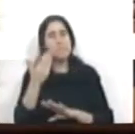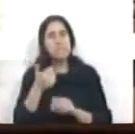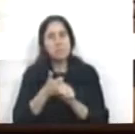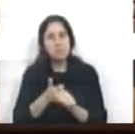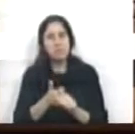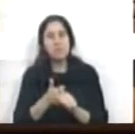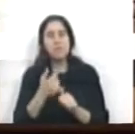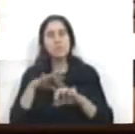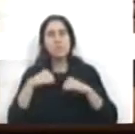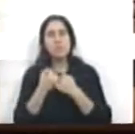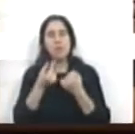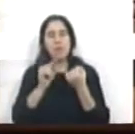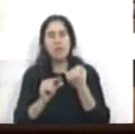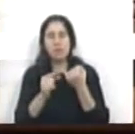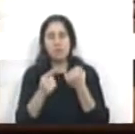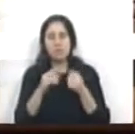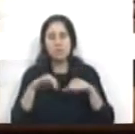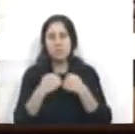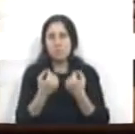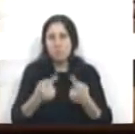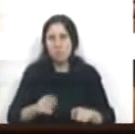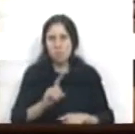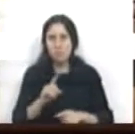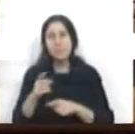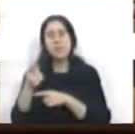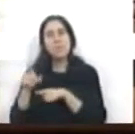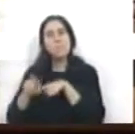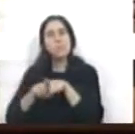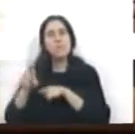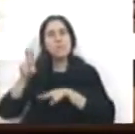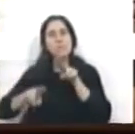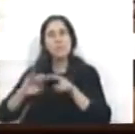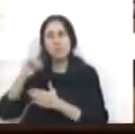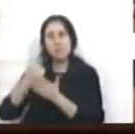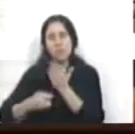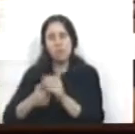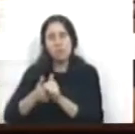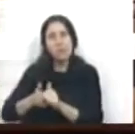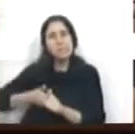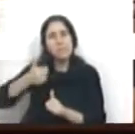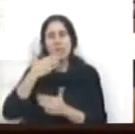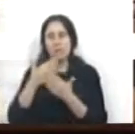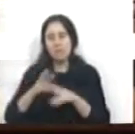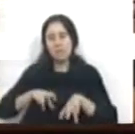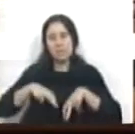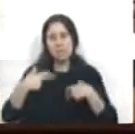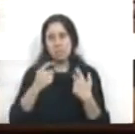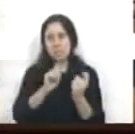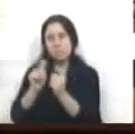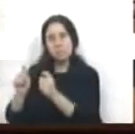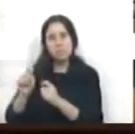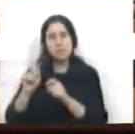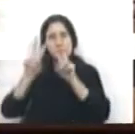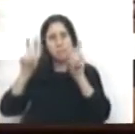da tarifa social. E a política fiscal, essa que é verdadeiramente o garante da redistribuição de riqueza, é uma